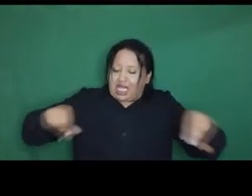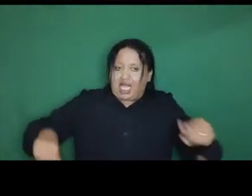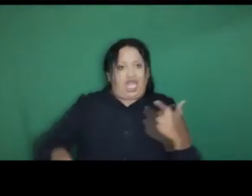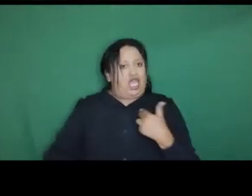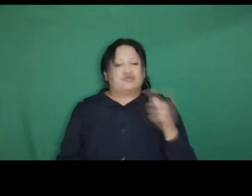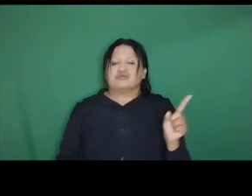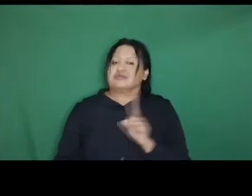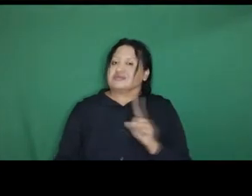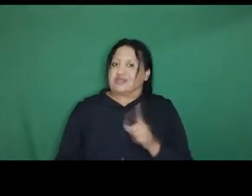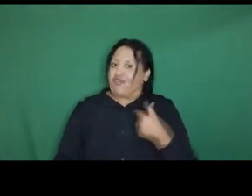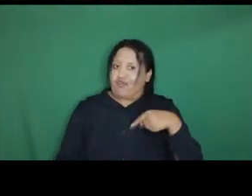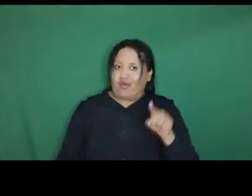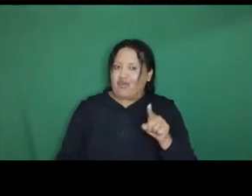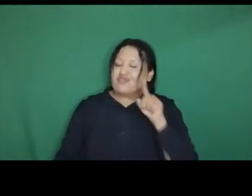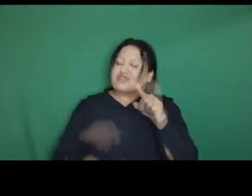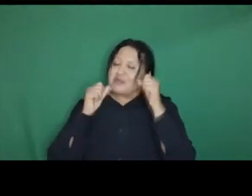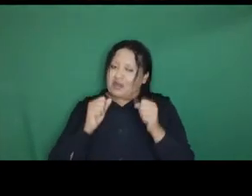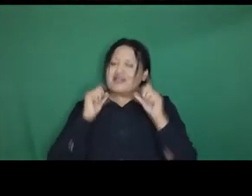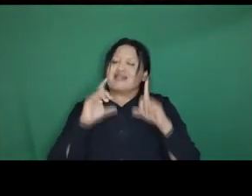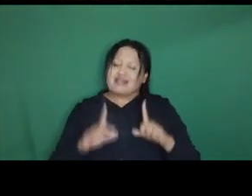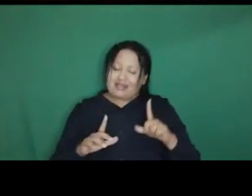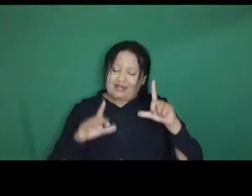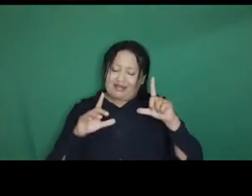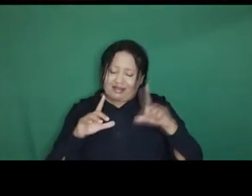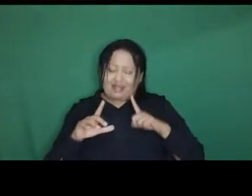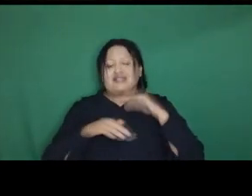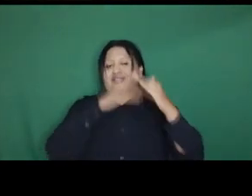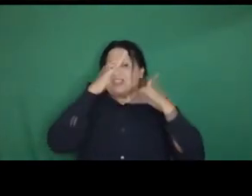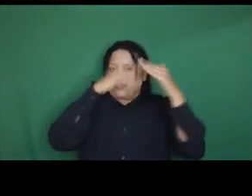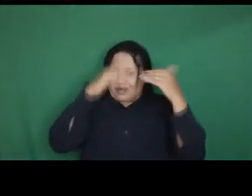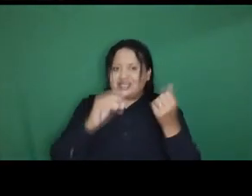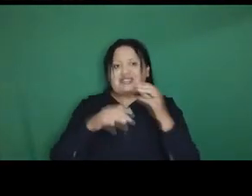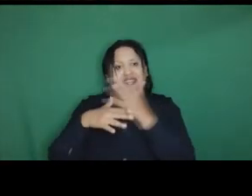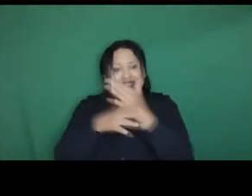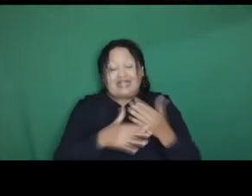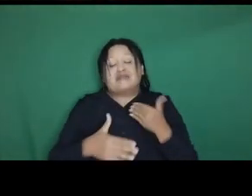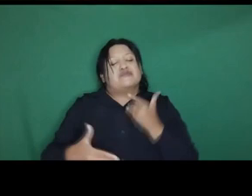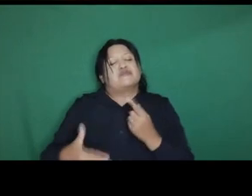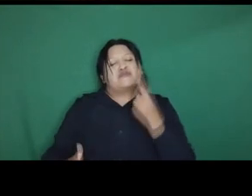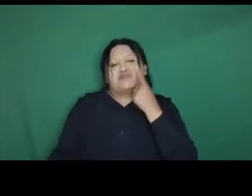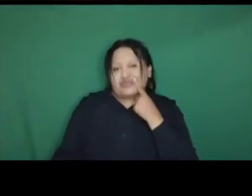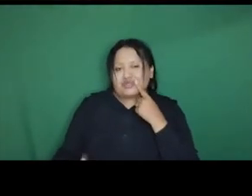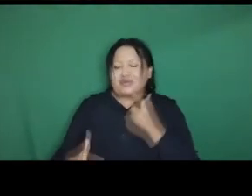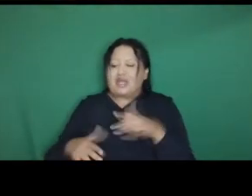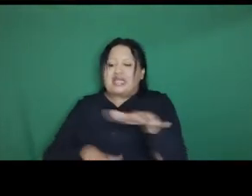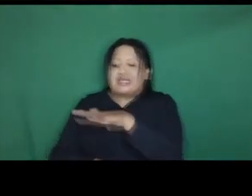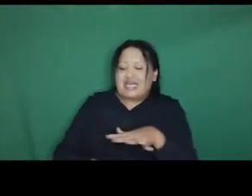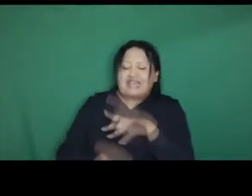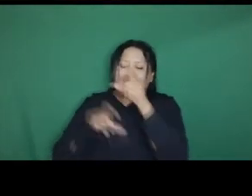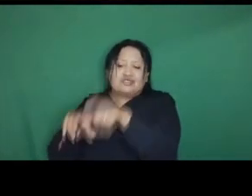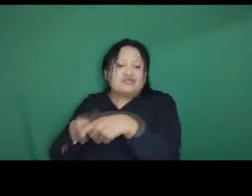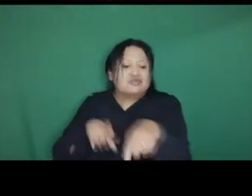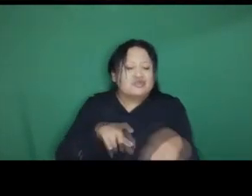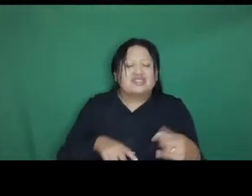Eu preciso da terra então eu não vou né Você pode até ter o desenvolvimento de cidades próximas a essas áreas de cultivo mas não